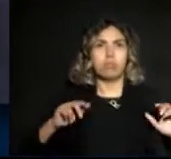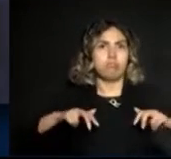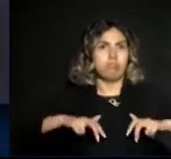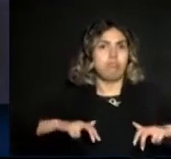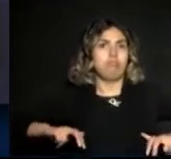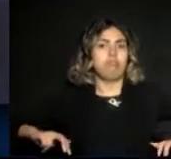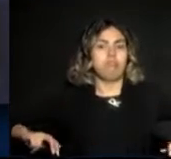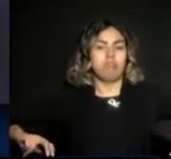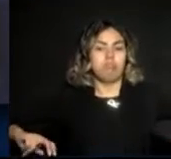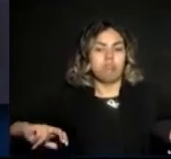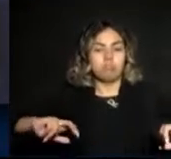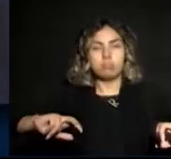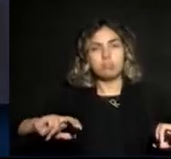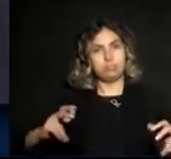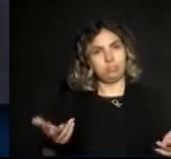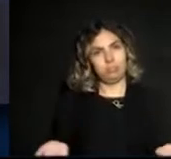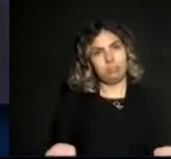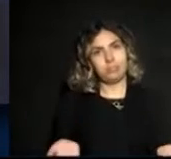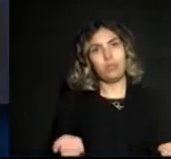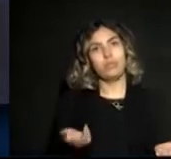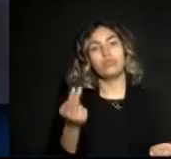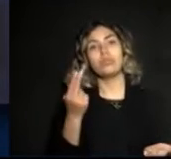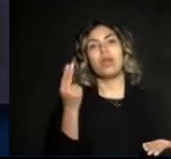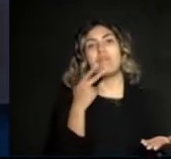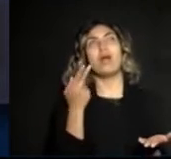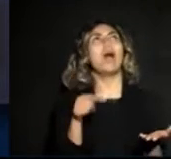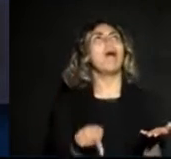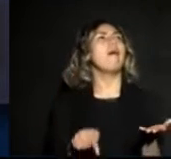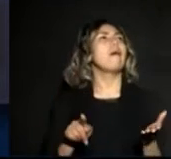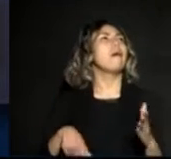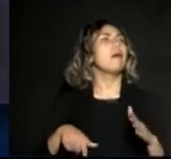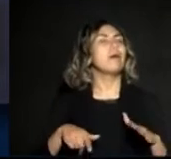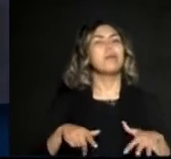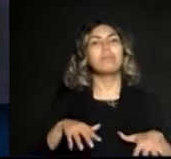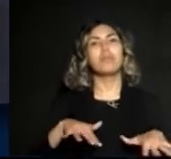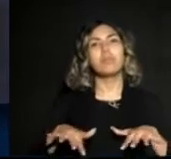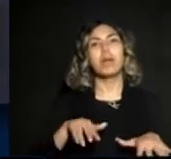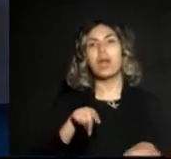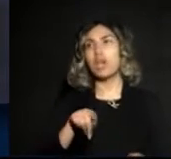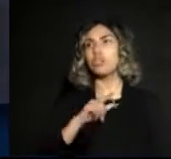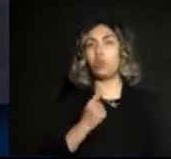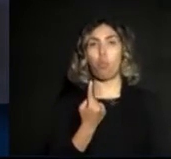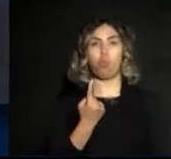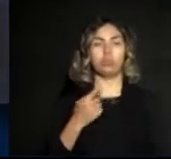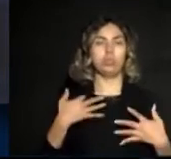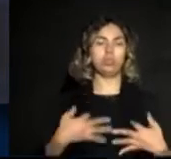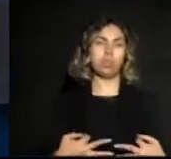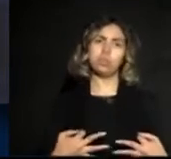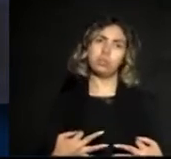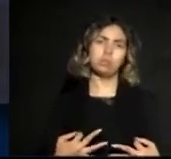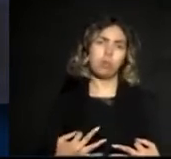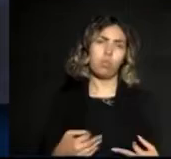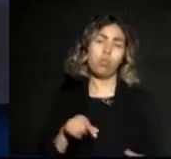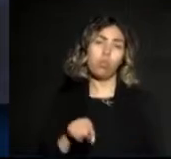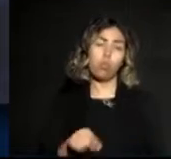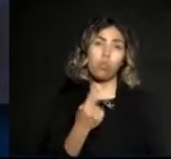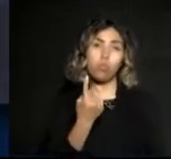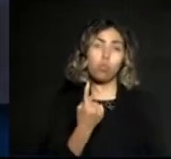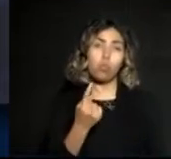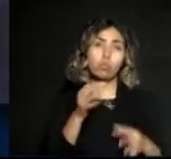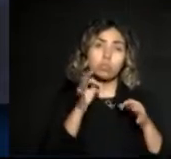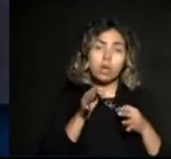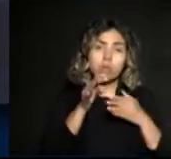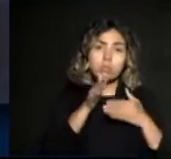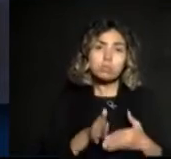você não pode dizer que aquele aquele movimento Ali era um movimento que tinha uma vertente só ali que